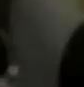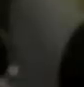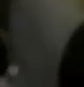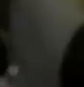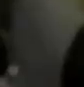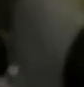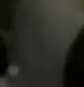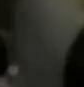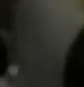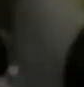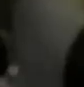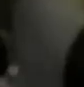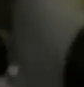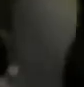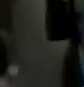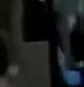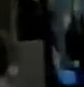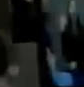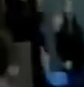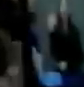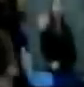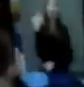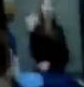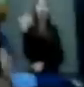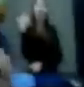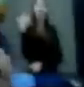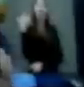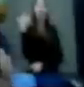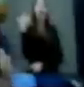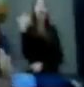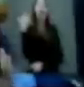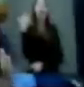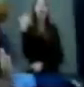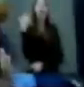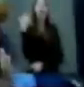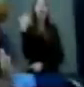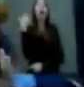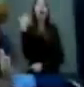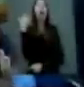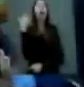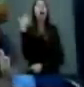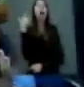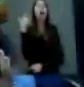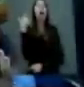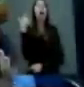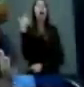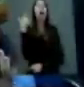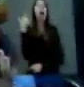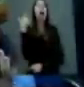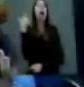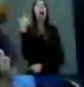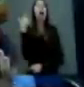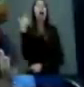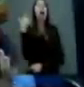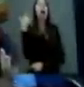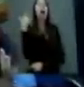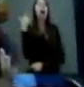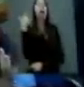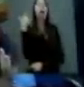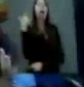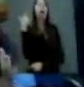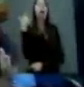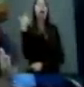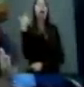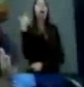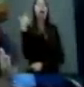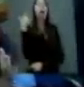do pl nem sabia Deputado da Silva ela não grita em nenhum momento o que os